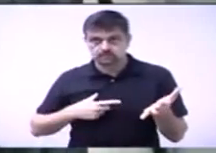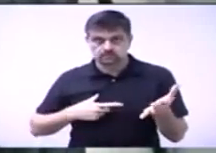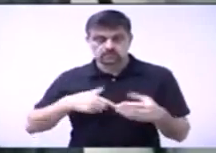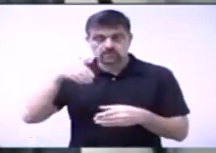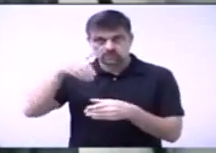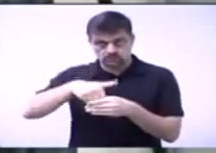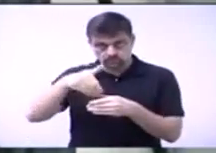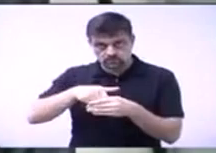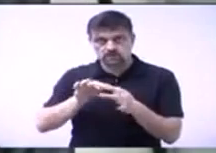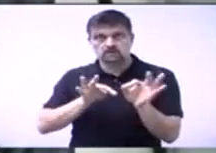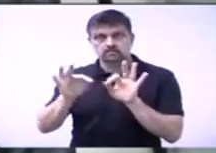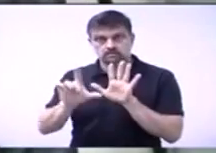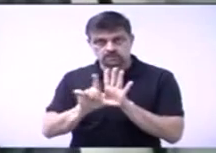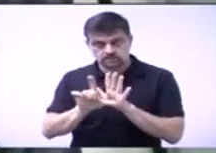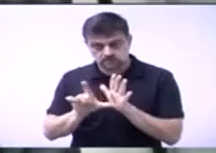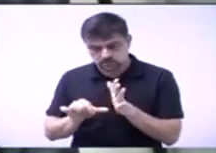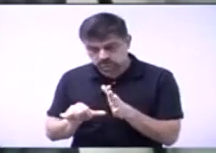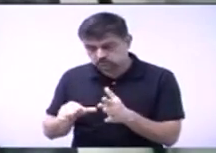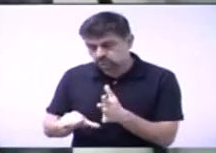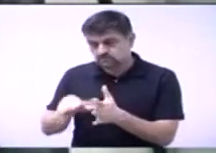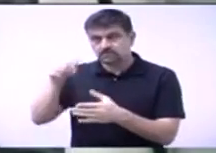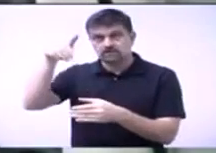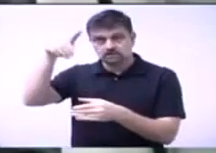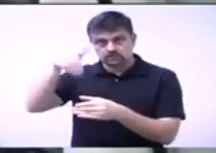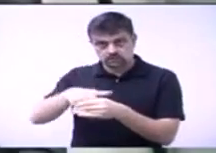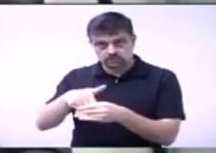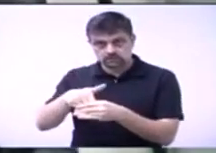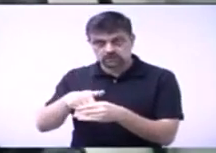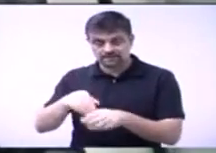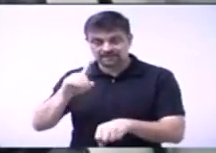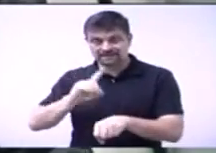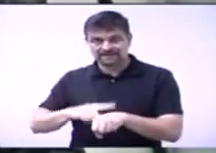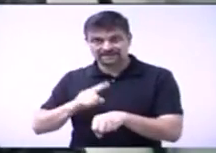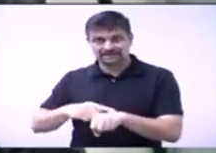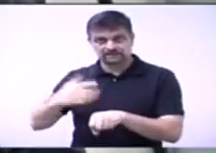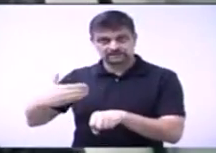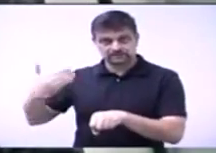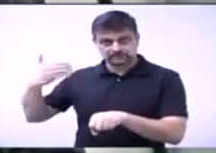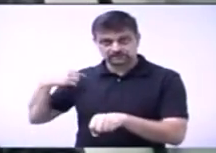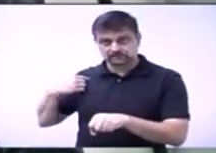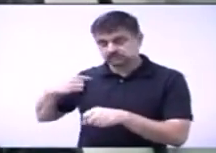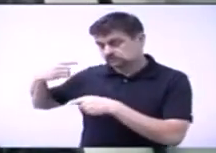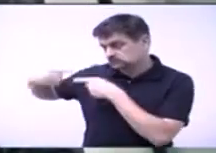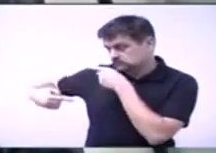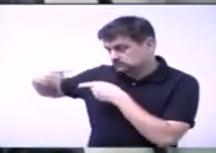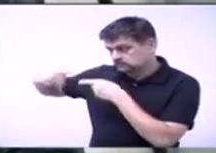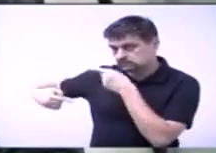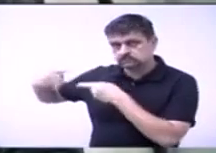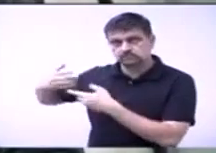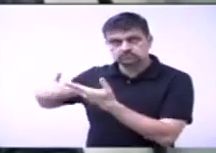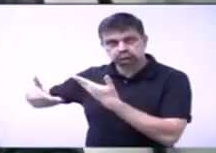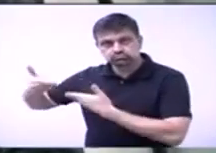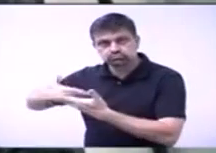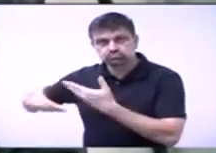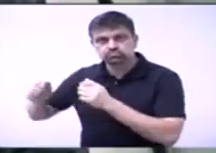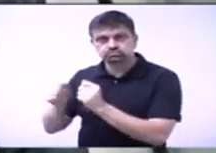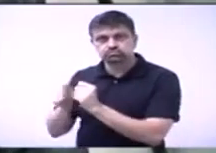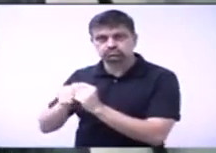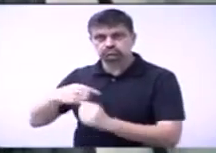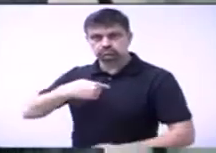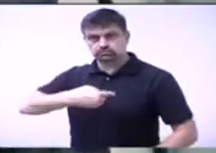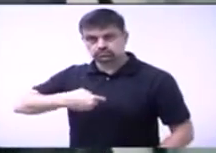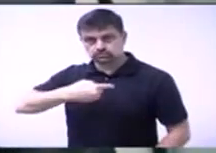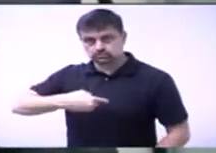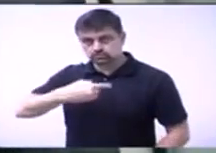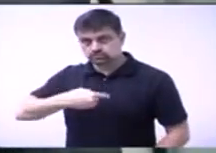votou favorável ao projeto. Inclusive, naquele momento, tivemos conversas de altíssimo nível com o Dr. João Mota, um